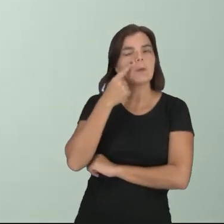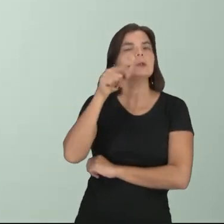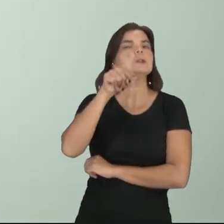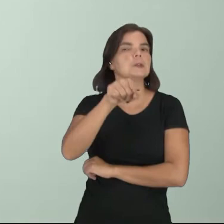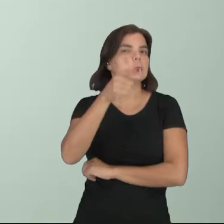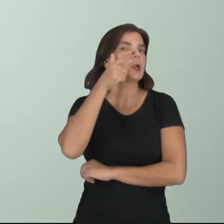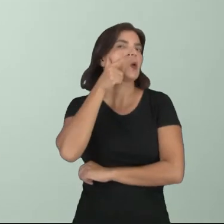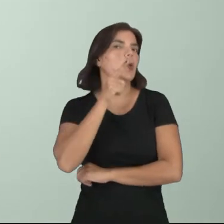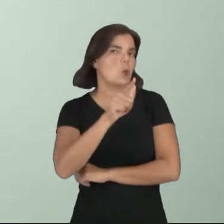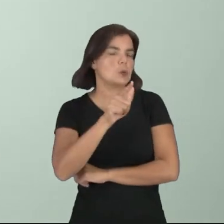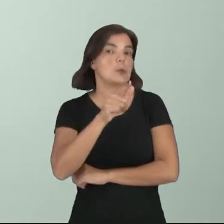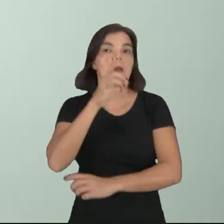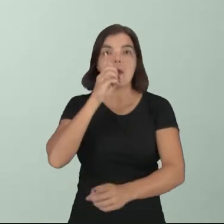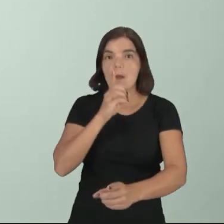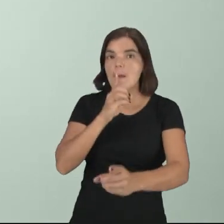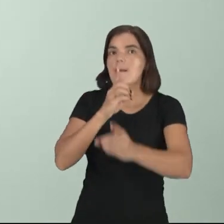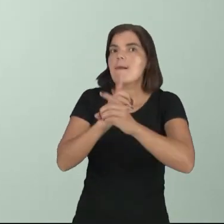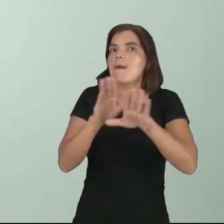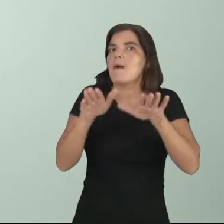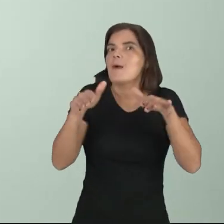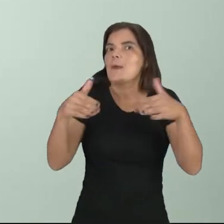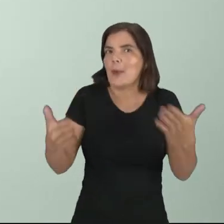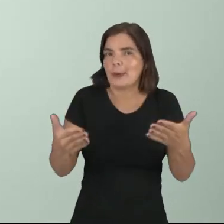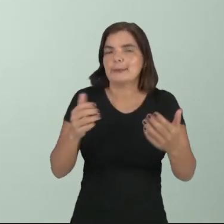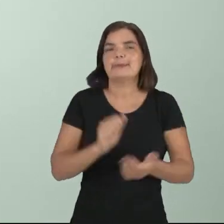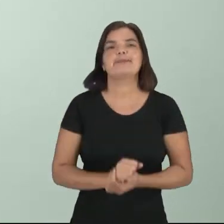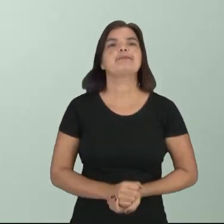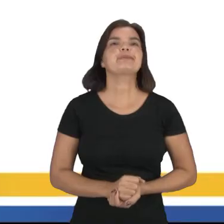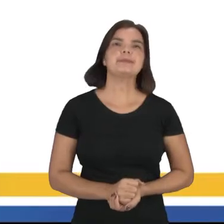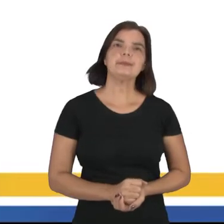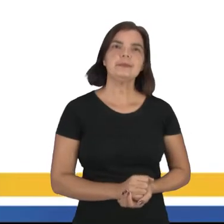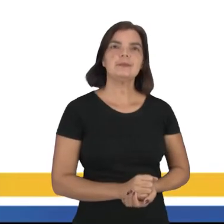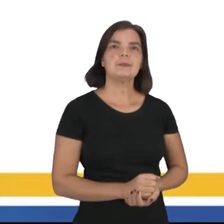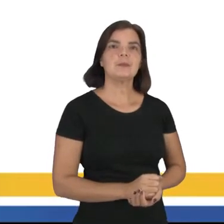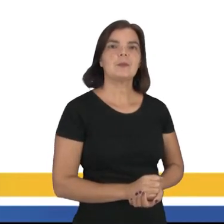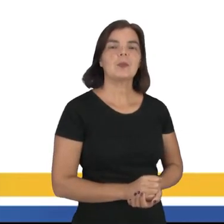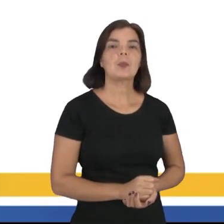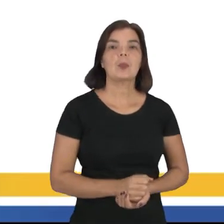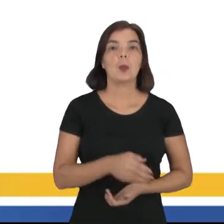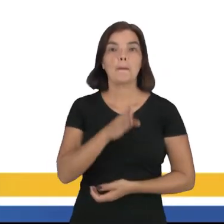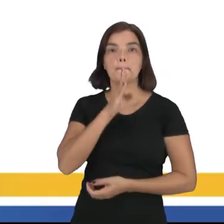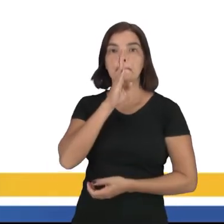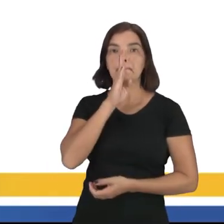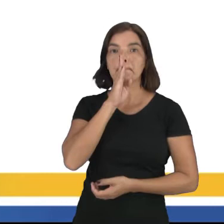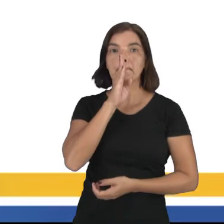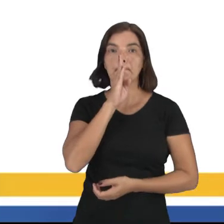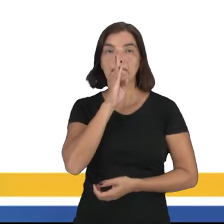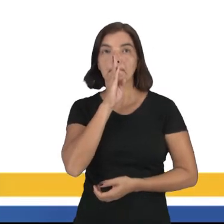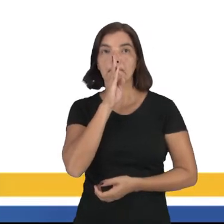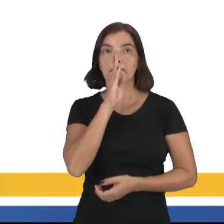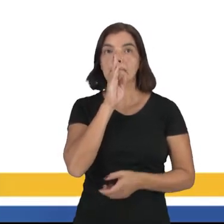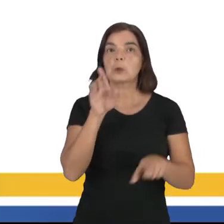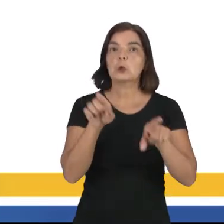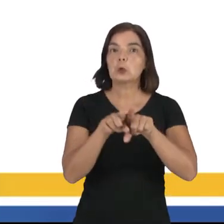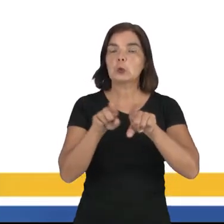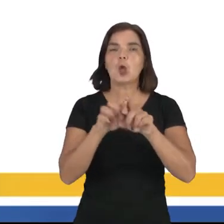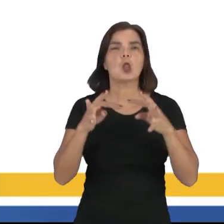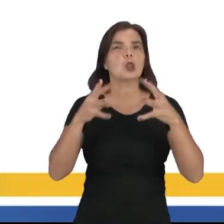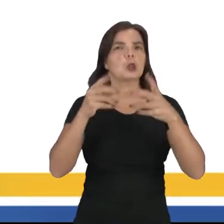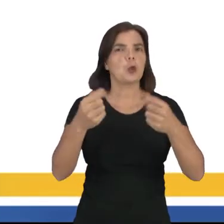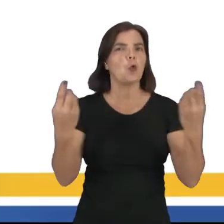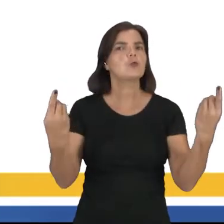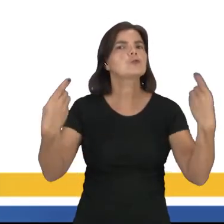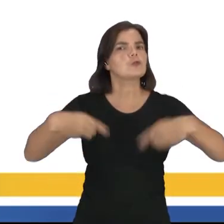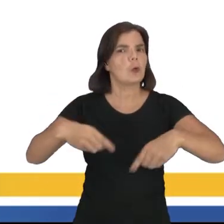você consegue identificar a intenção dele. Em boca fechada não entra mosquito,